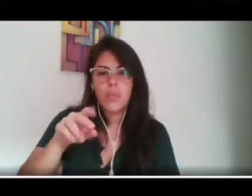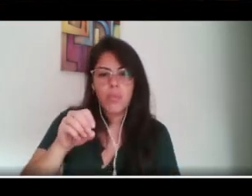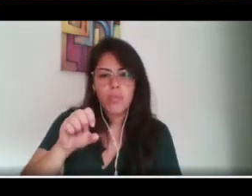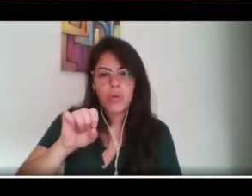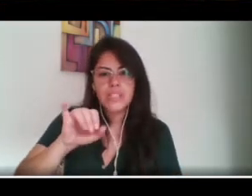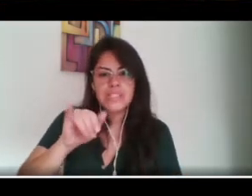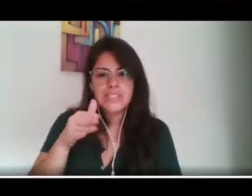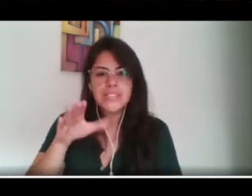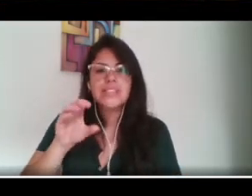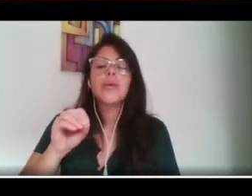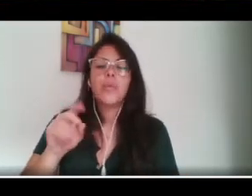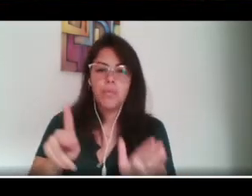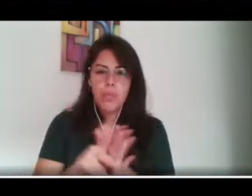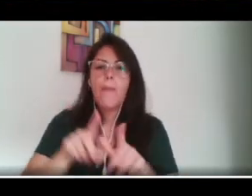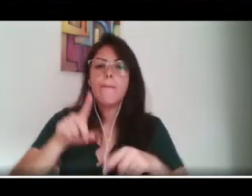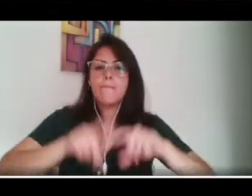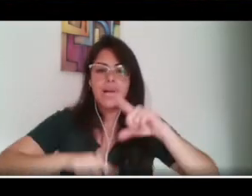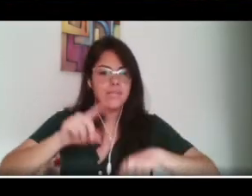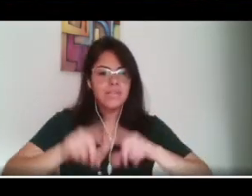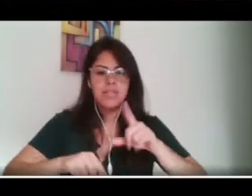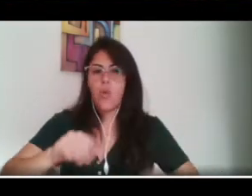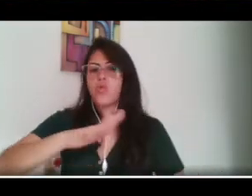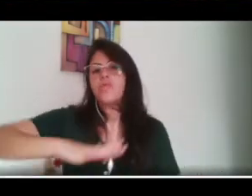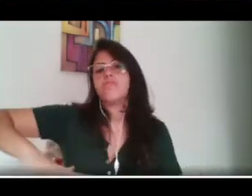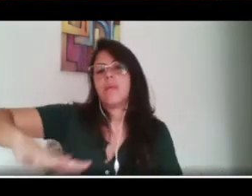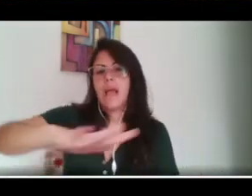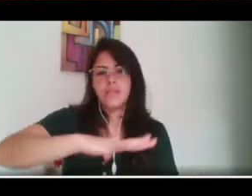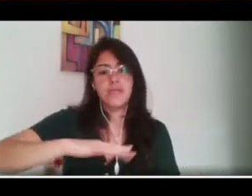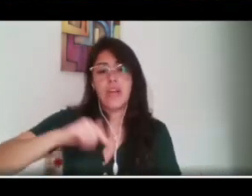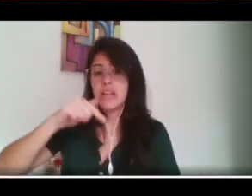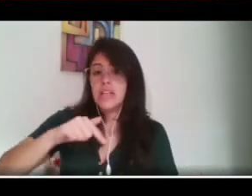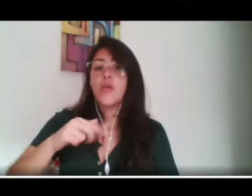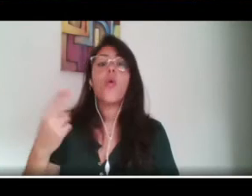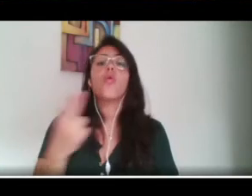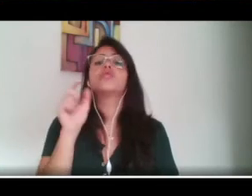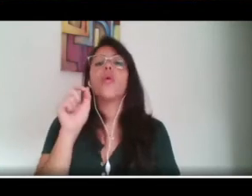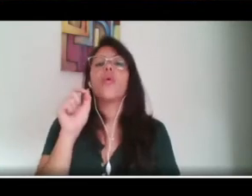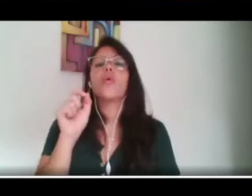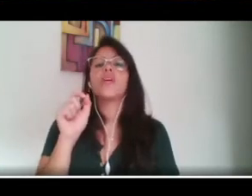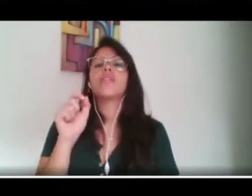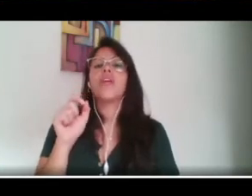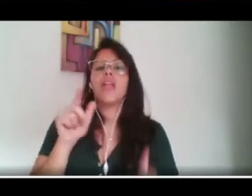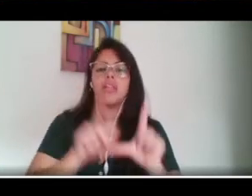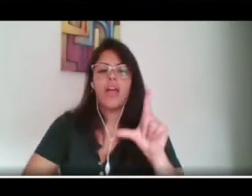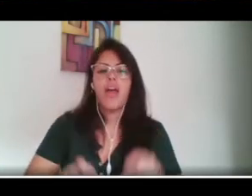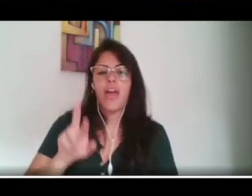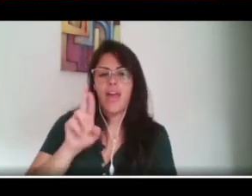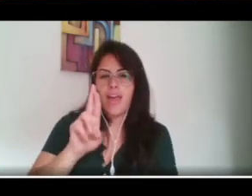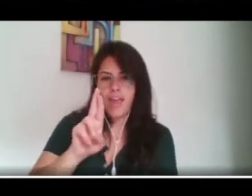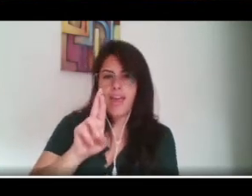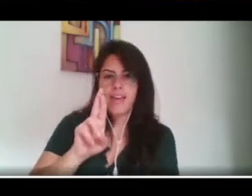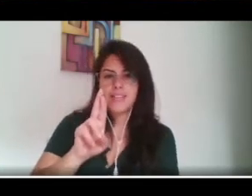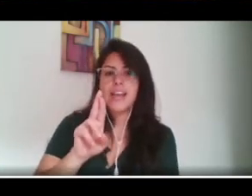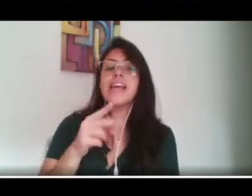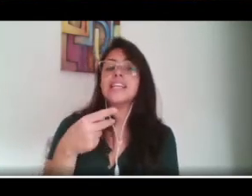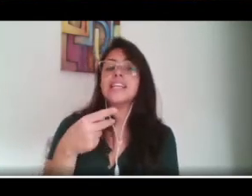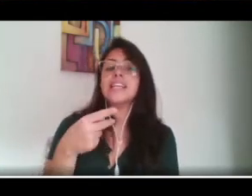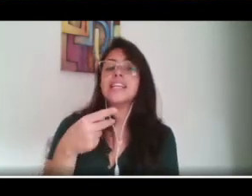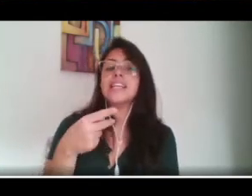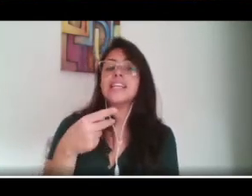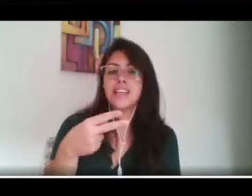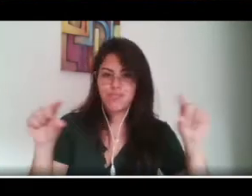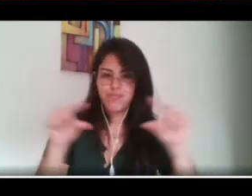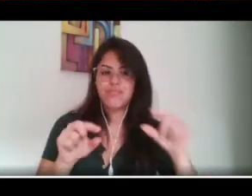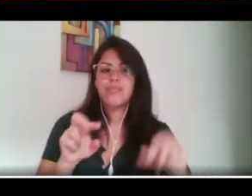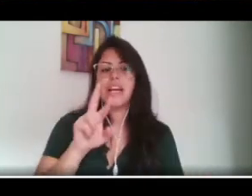né, como um R, né, que é um X na direção Y, mais um Y na direção J,